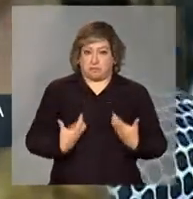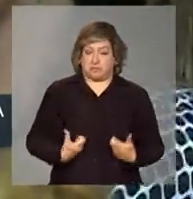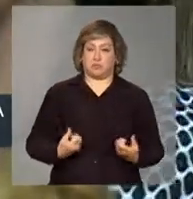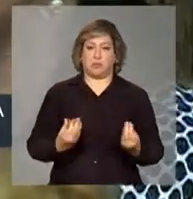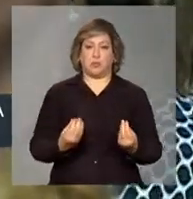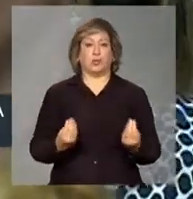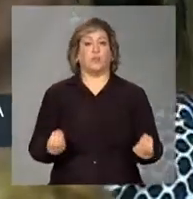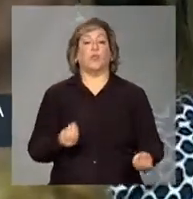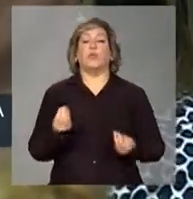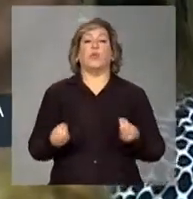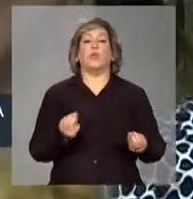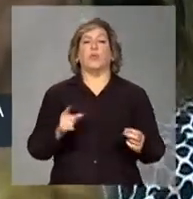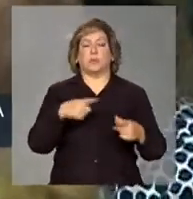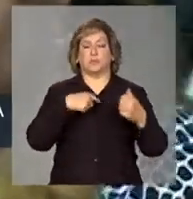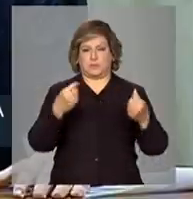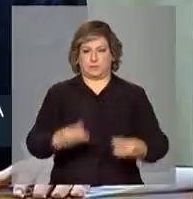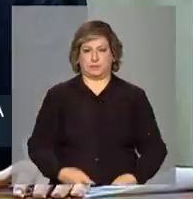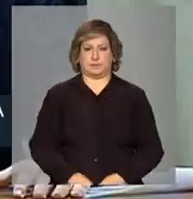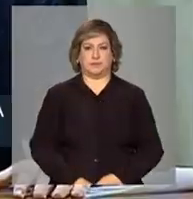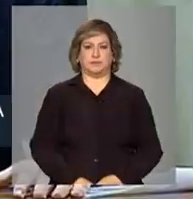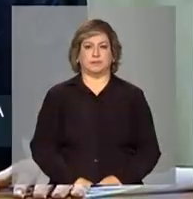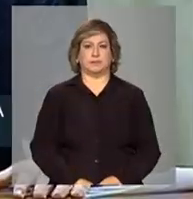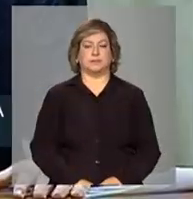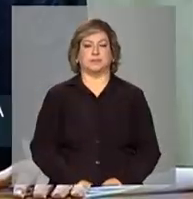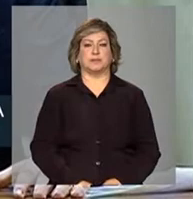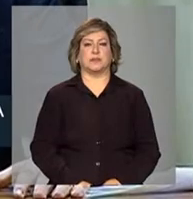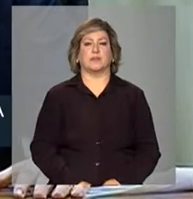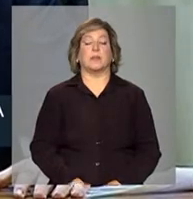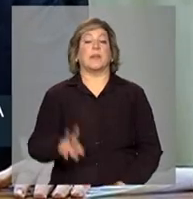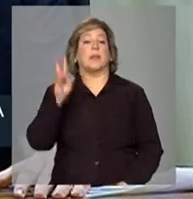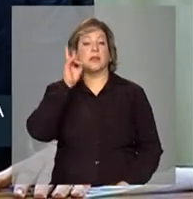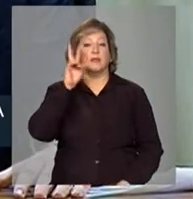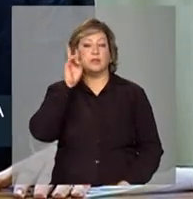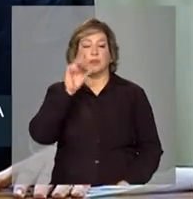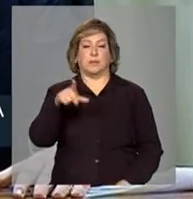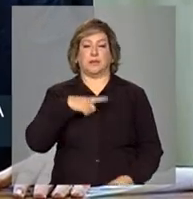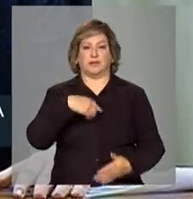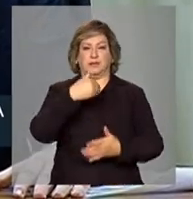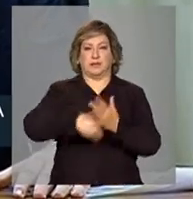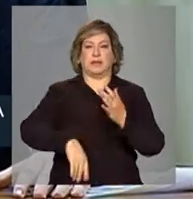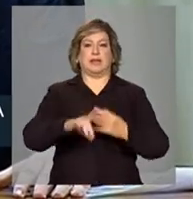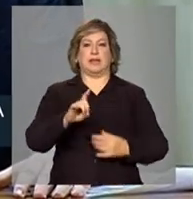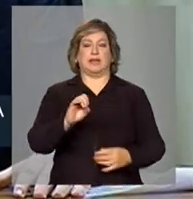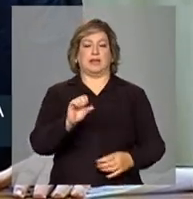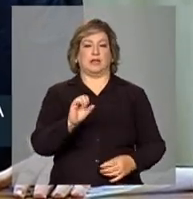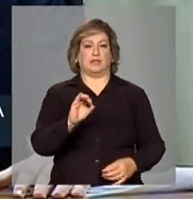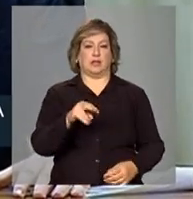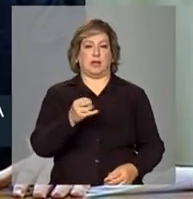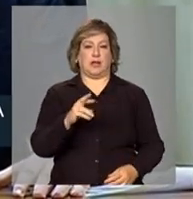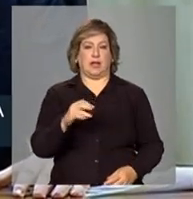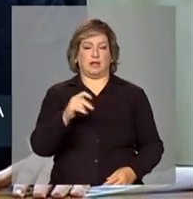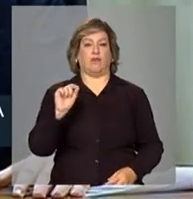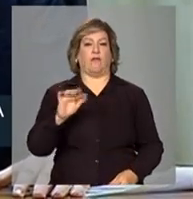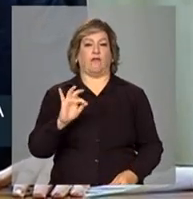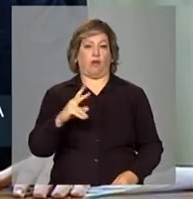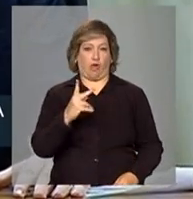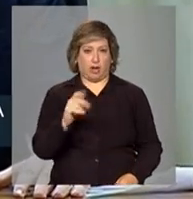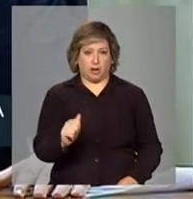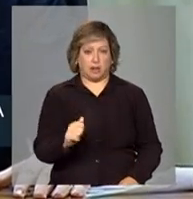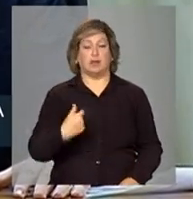muito que cenário que você pode dar é uma relação a desoneração da folha nós deveremos colocar